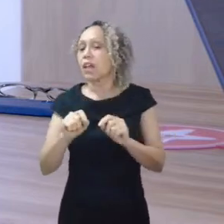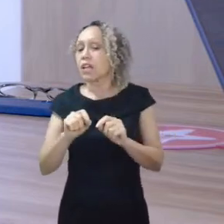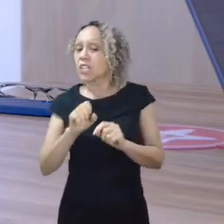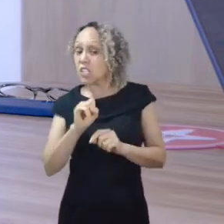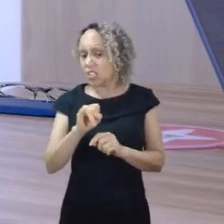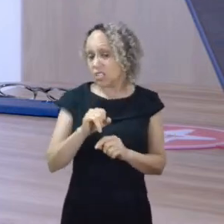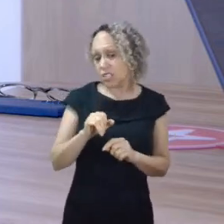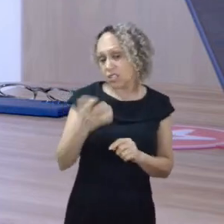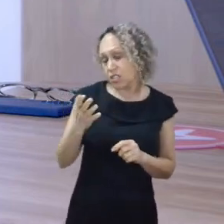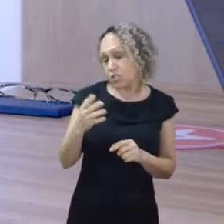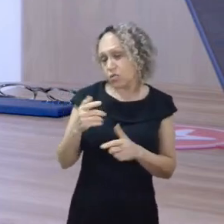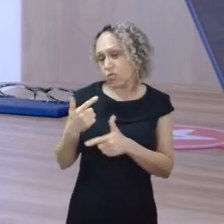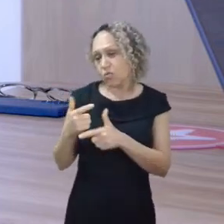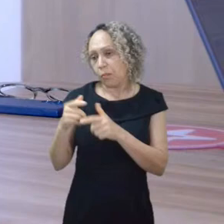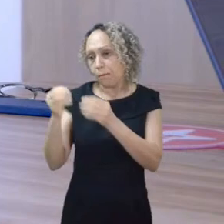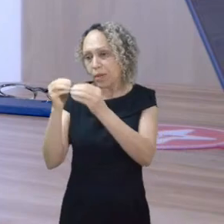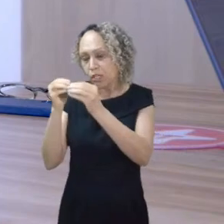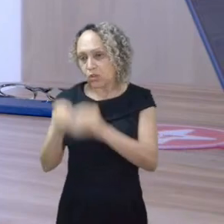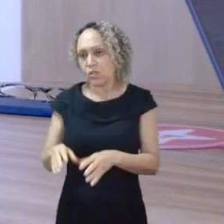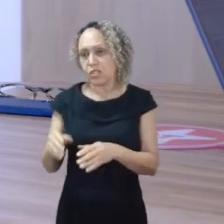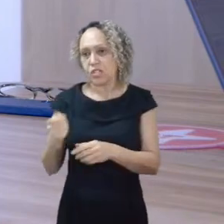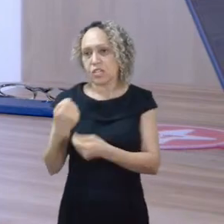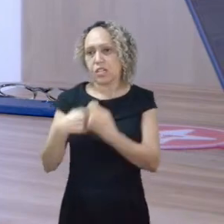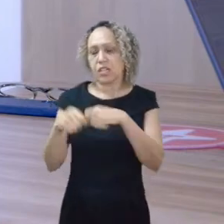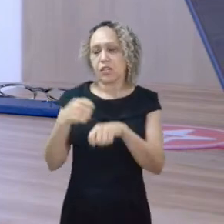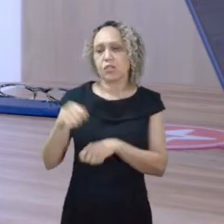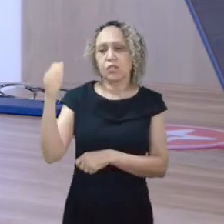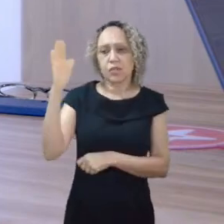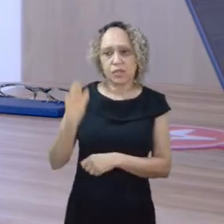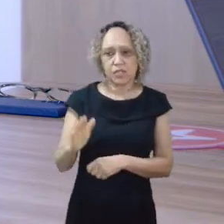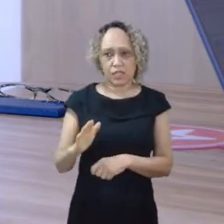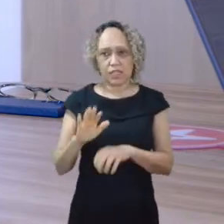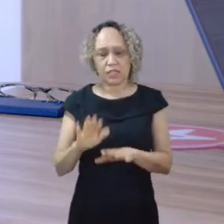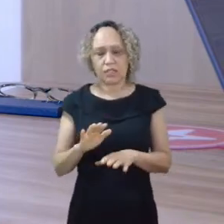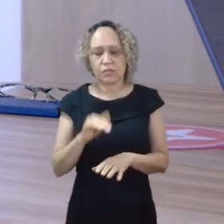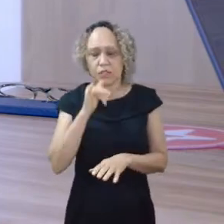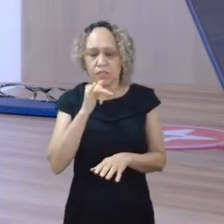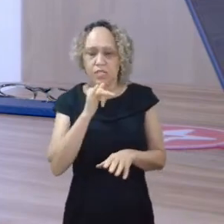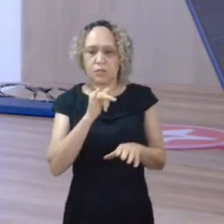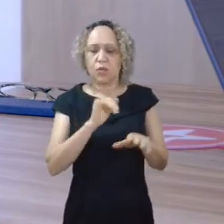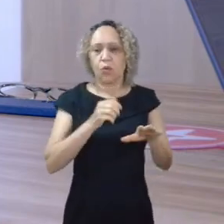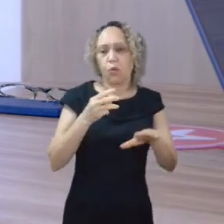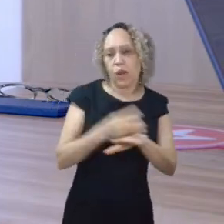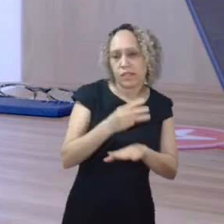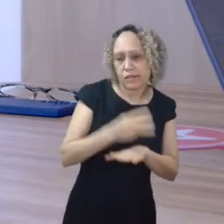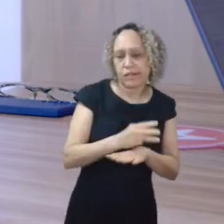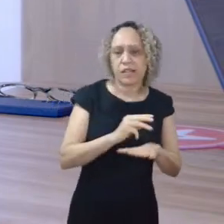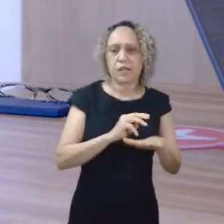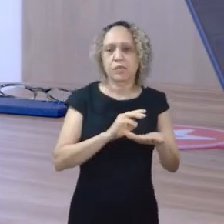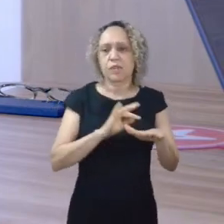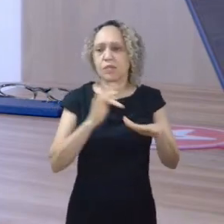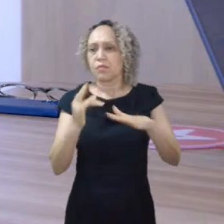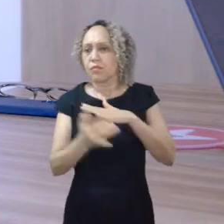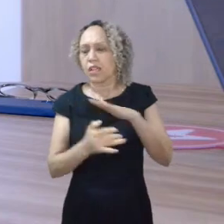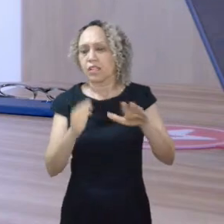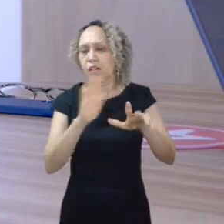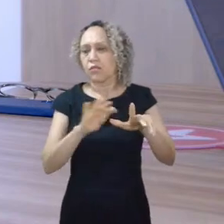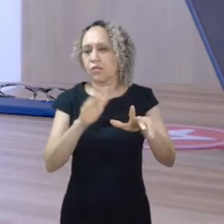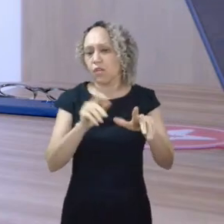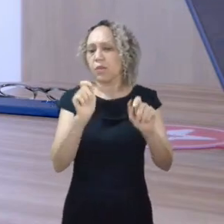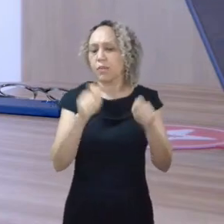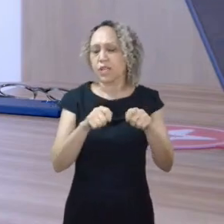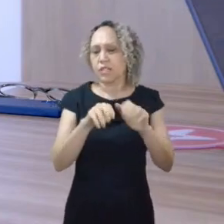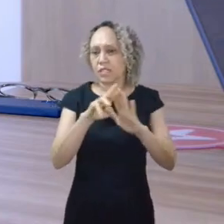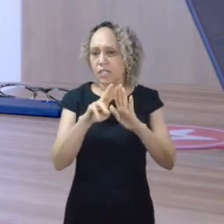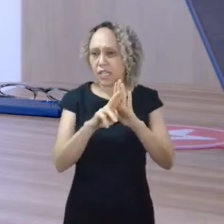mente que o WhatsApp e outras plataformas têm seus problemas, precisam ser regulamentados, mas eles são uma ferramenta muito